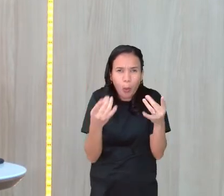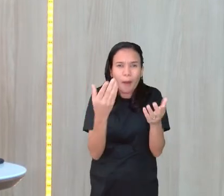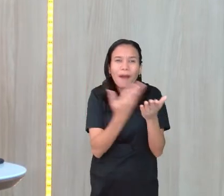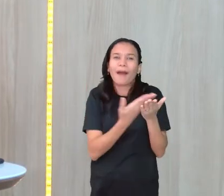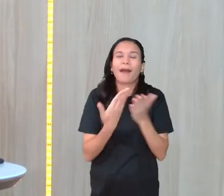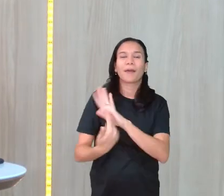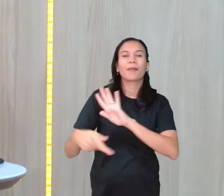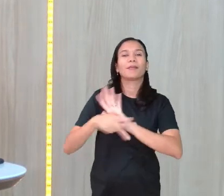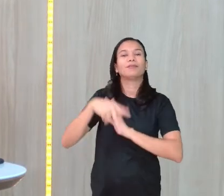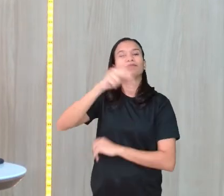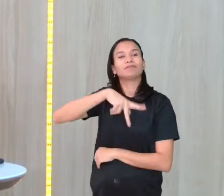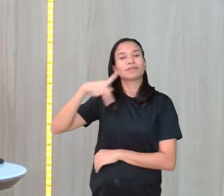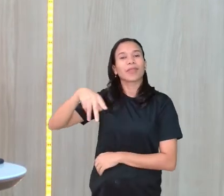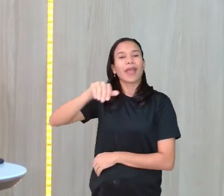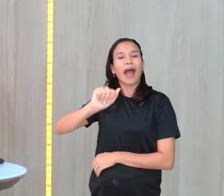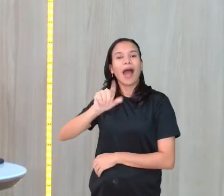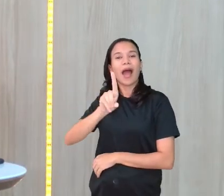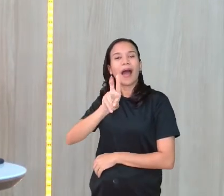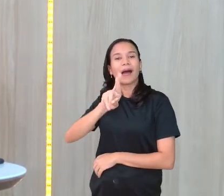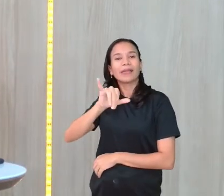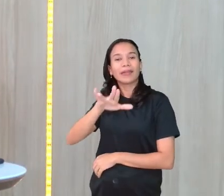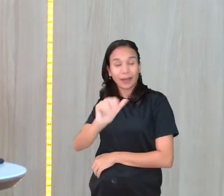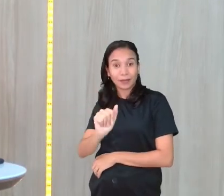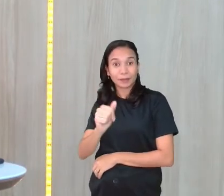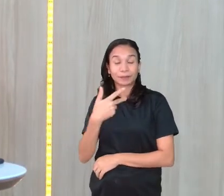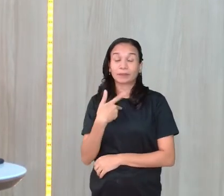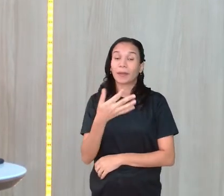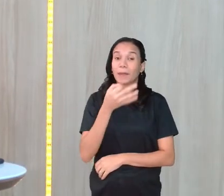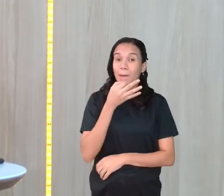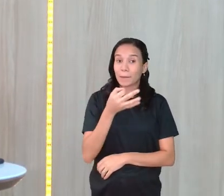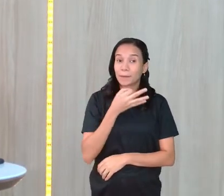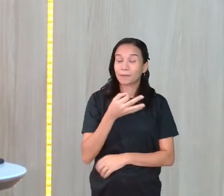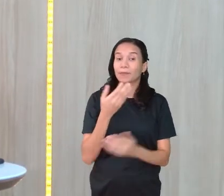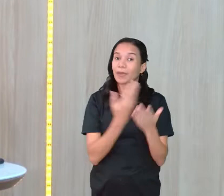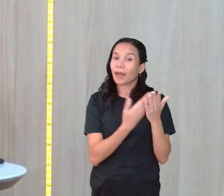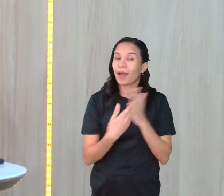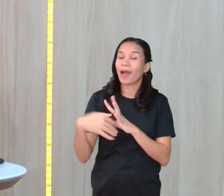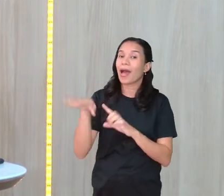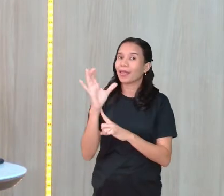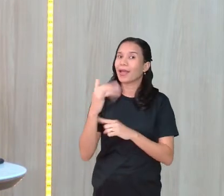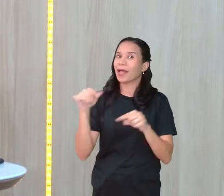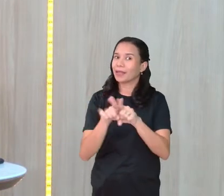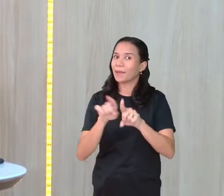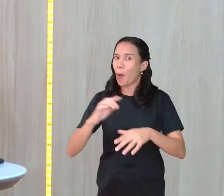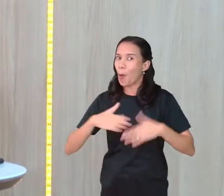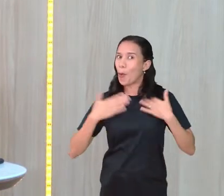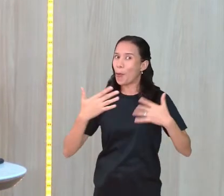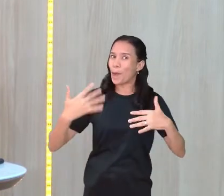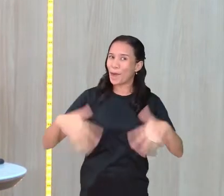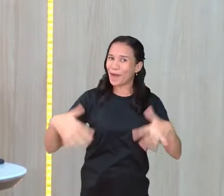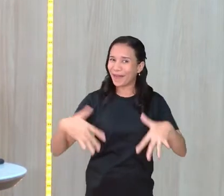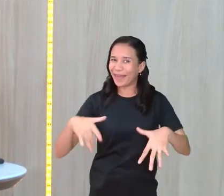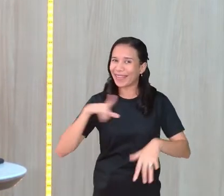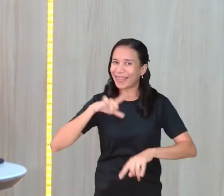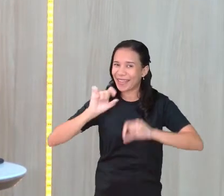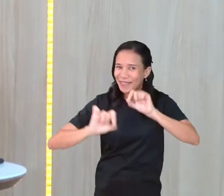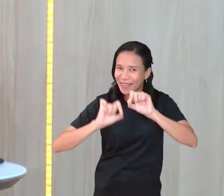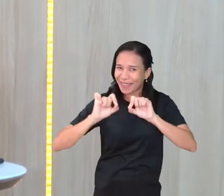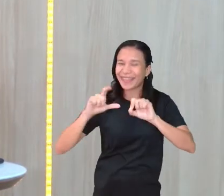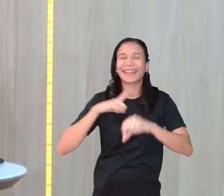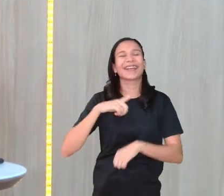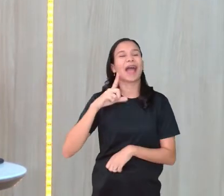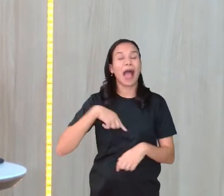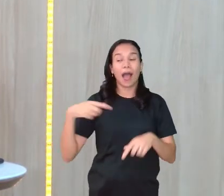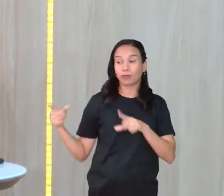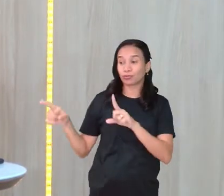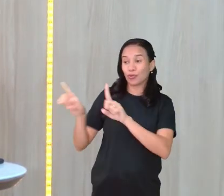da professora Adriana. E eu acho que na próxima aula de ciência tem surpresa também, viu? Pois é. Eu acho que vai ser, essa